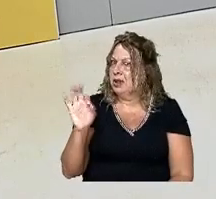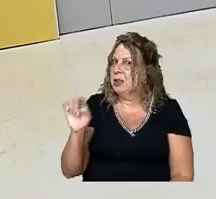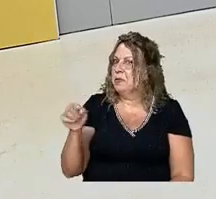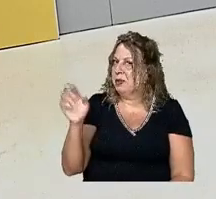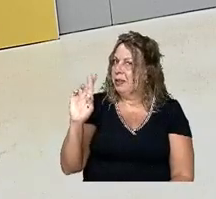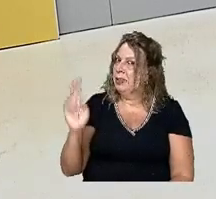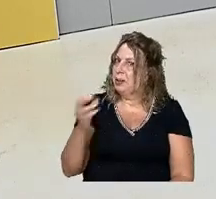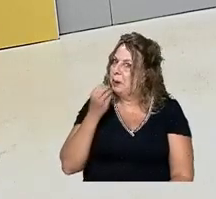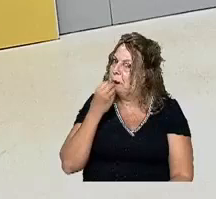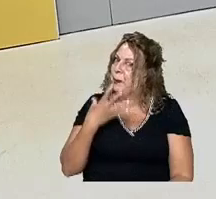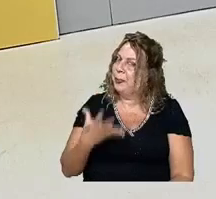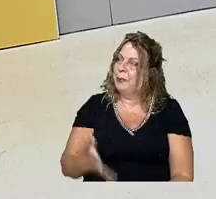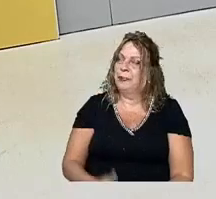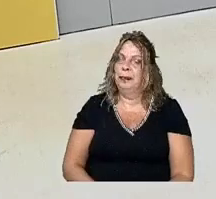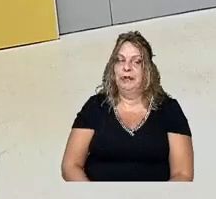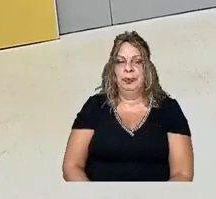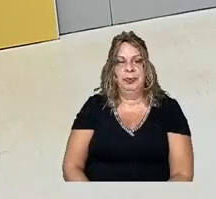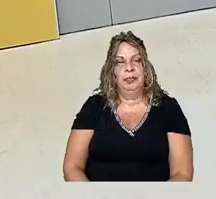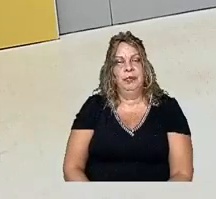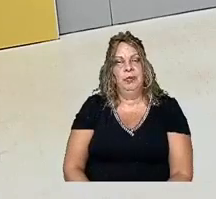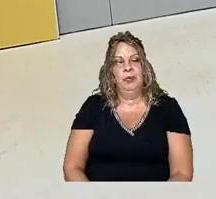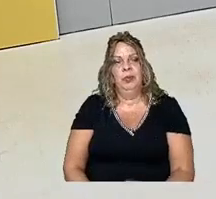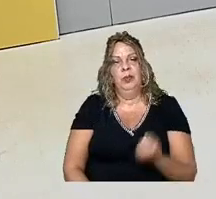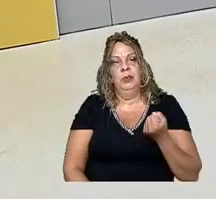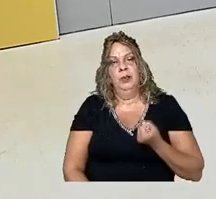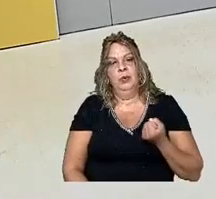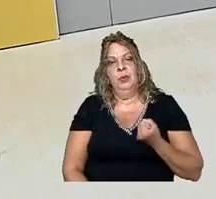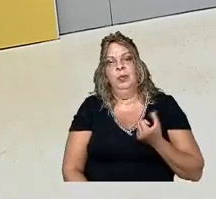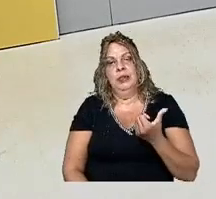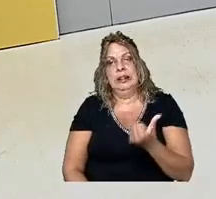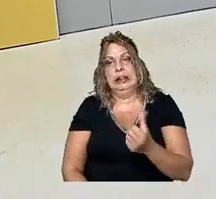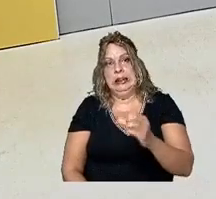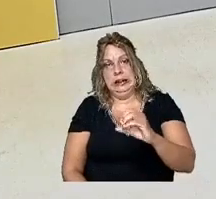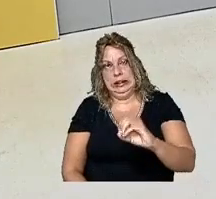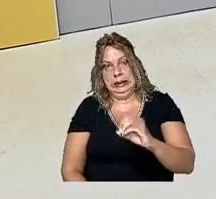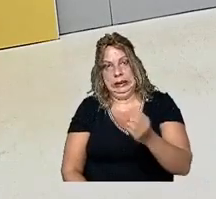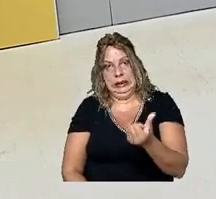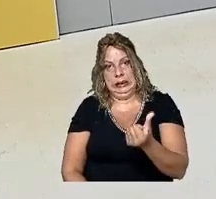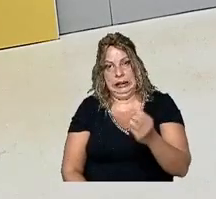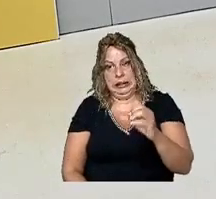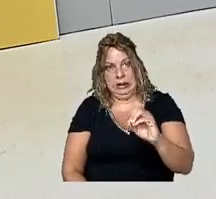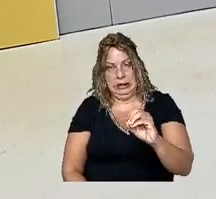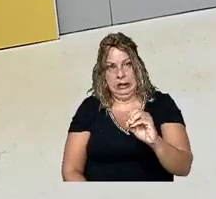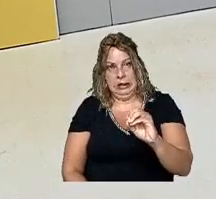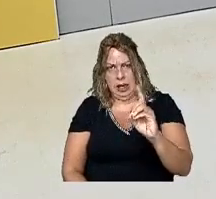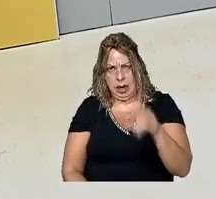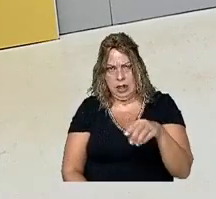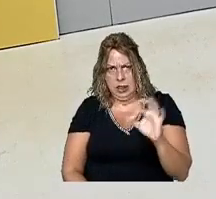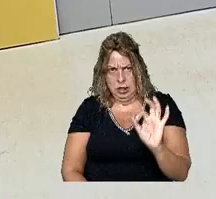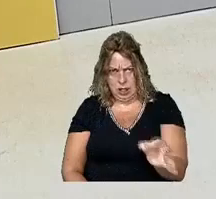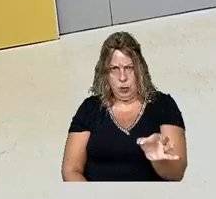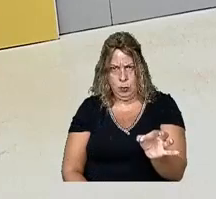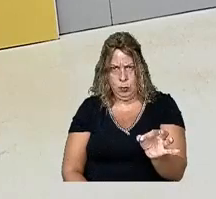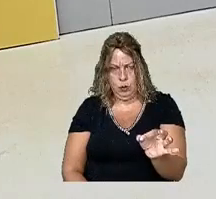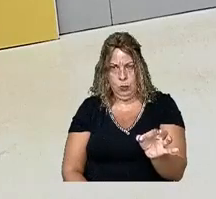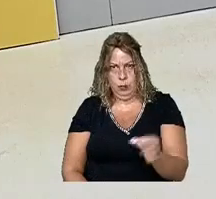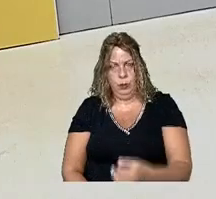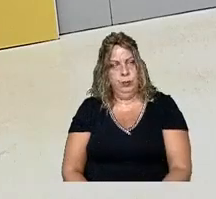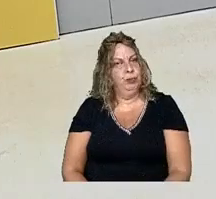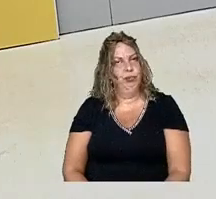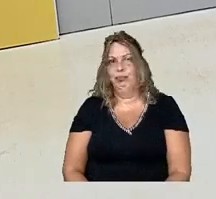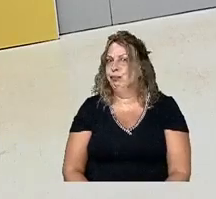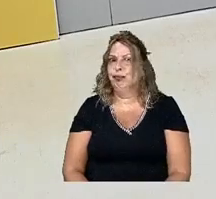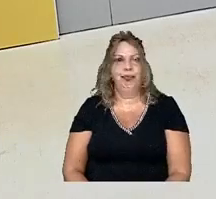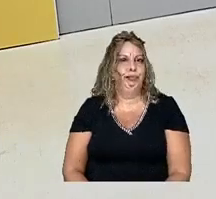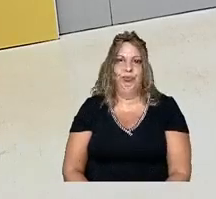bom demais o prêmio. Será que decide agora com a bolinha de número 60? Saiu 60, 60 decide?